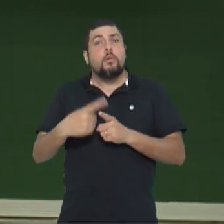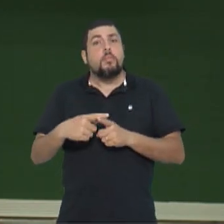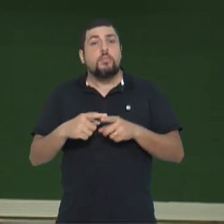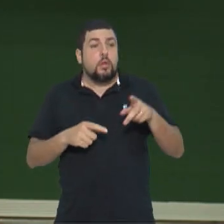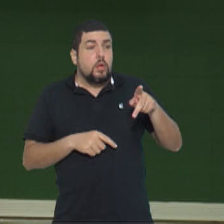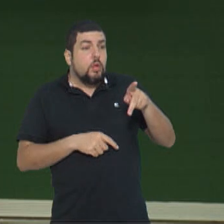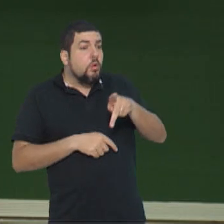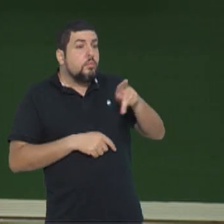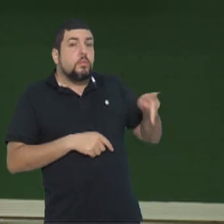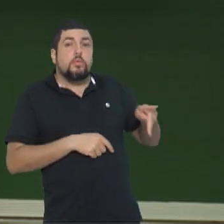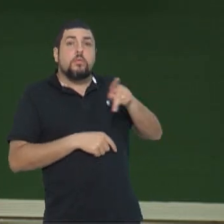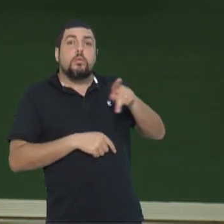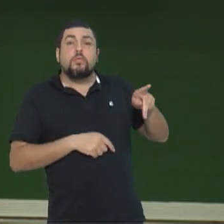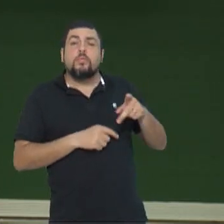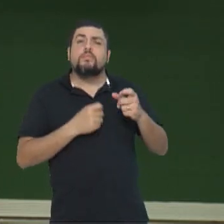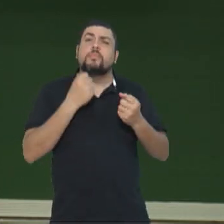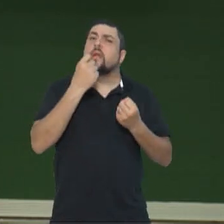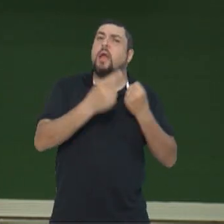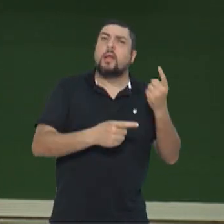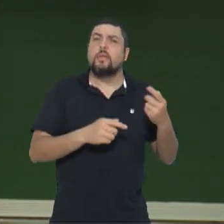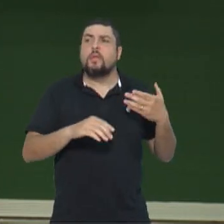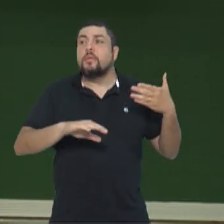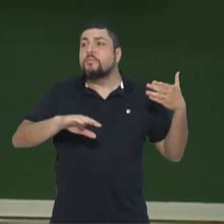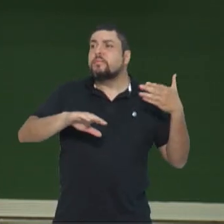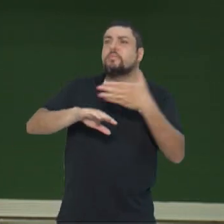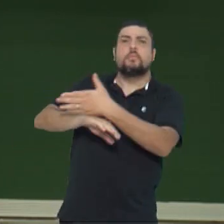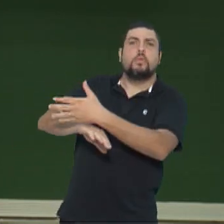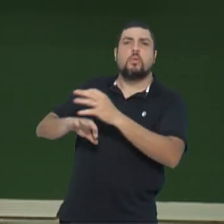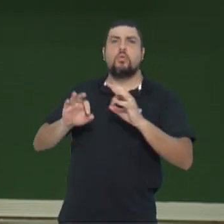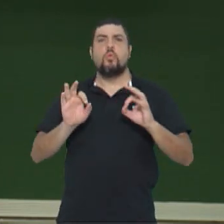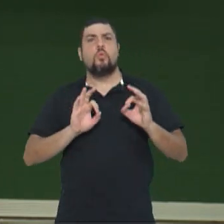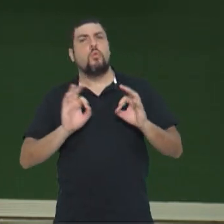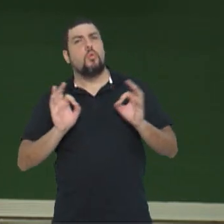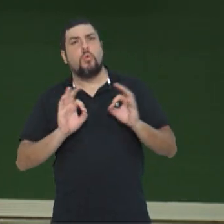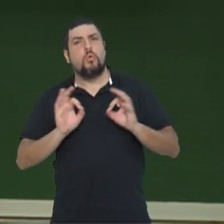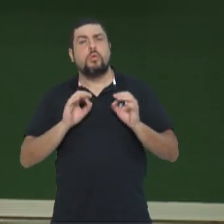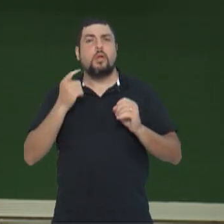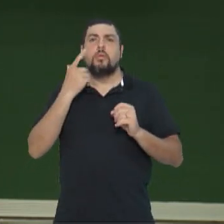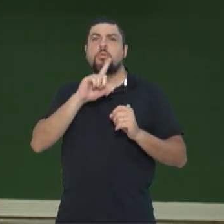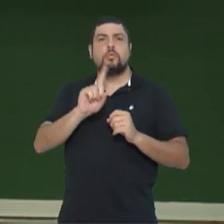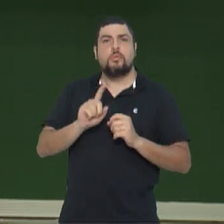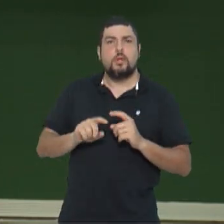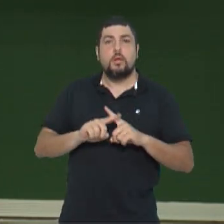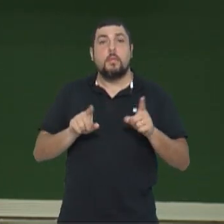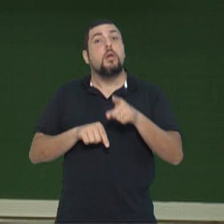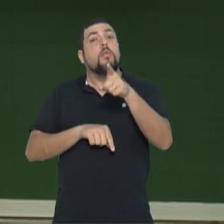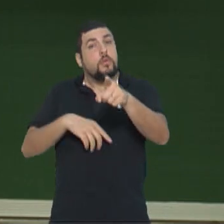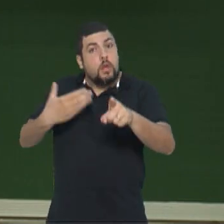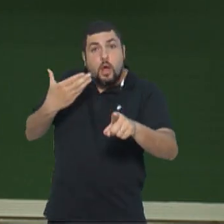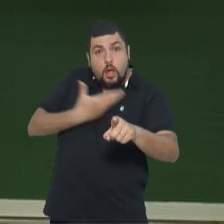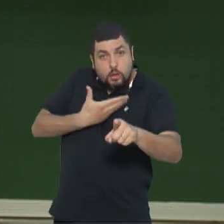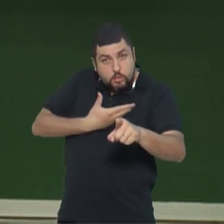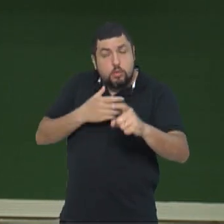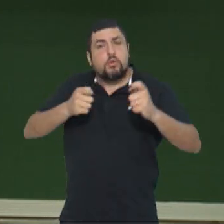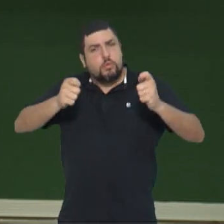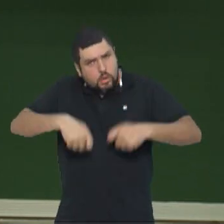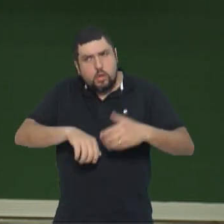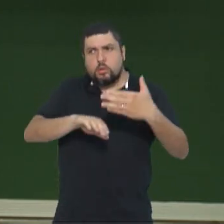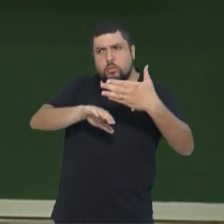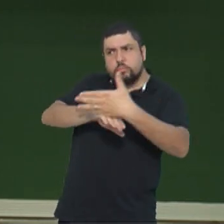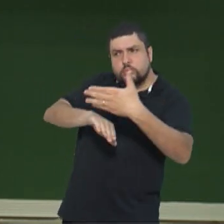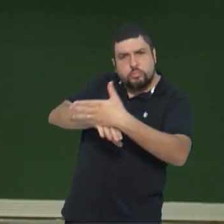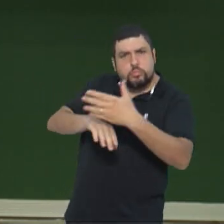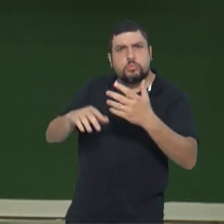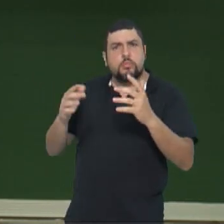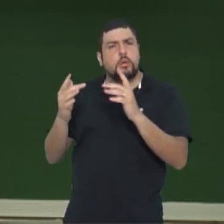acessar esse aluno, né? E você, como amigo dele, consegue fazer com que ele venha e fique um pouco mais ativo na